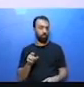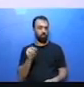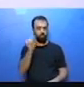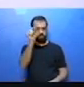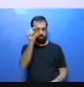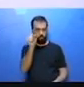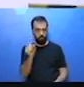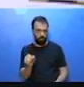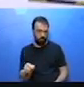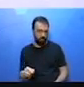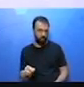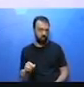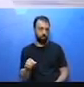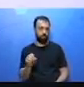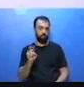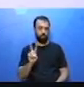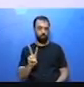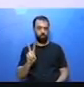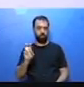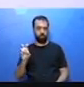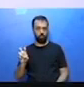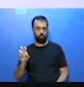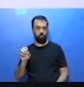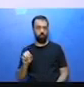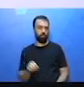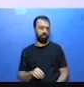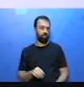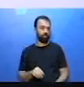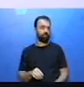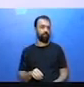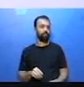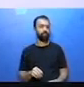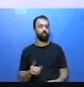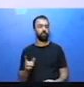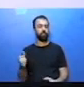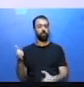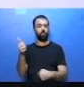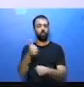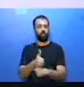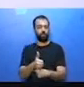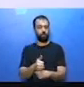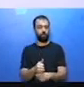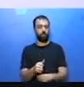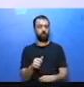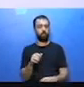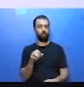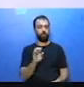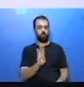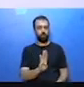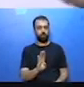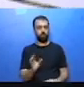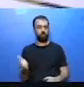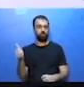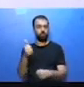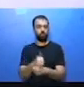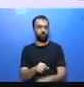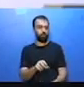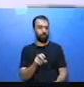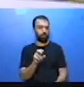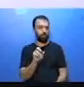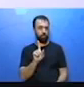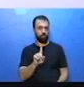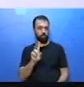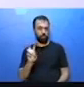Base vezes altura. Substituir o B por 15 e o H por 25.